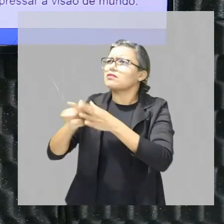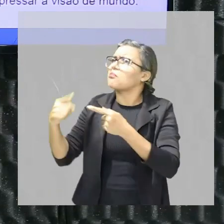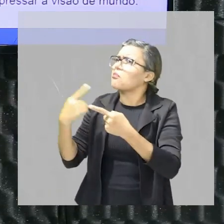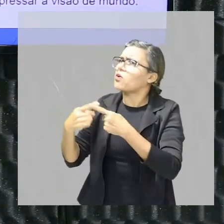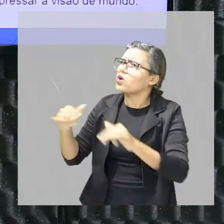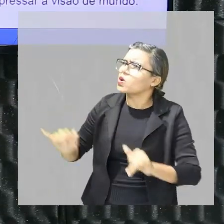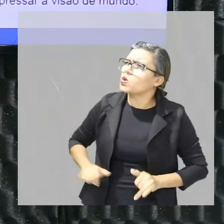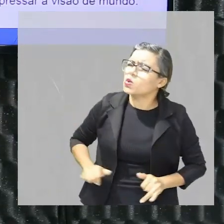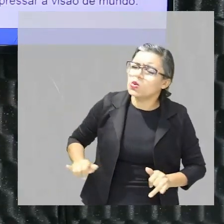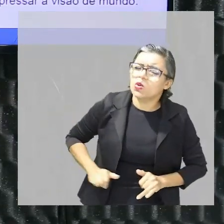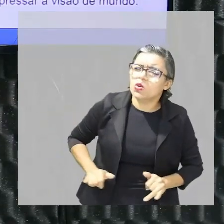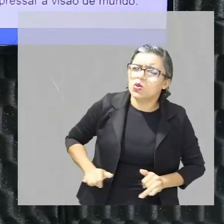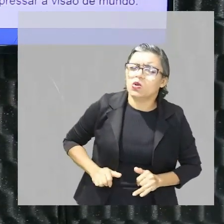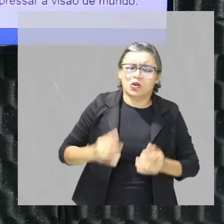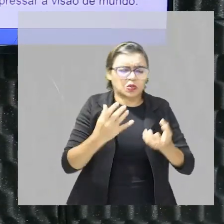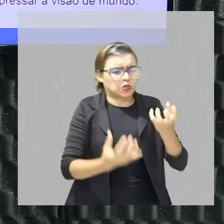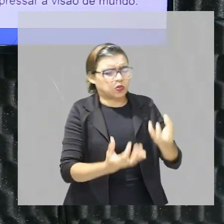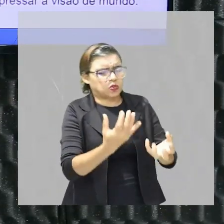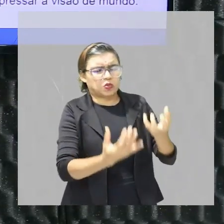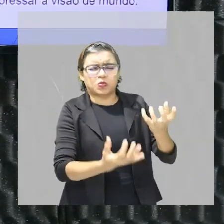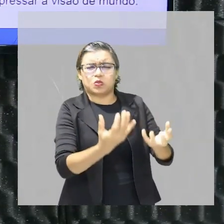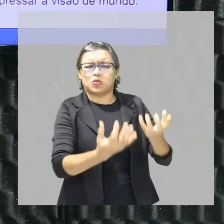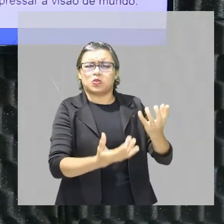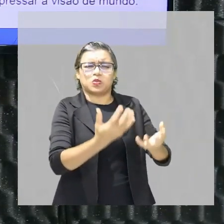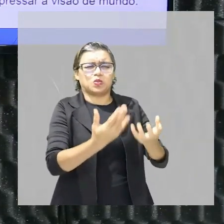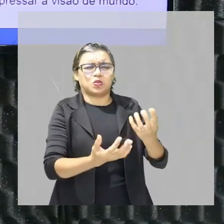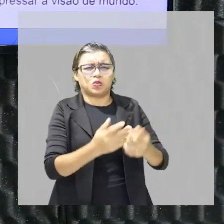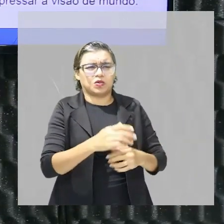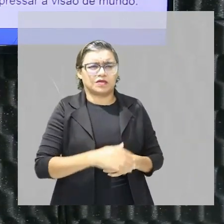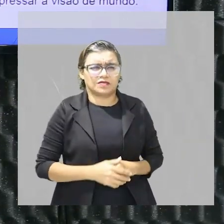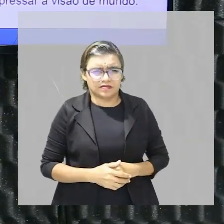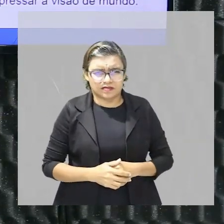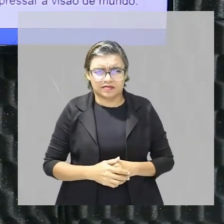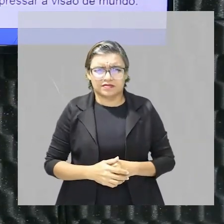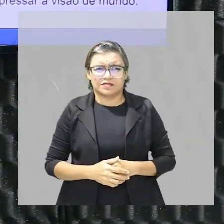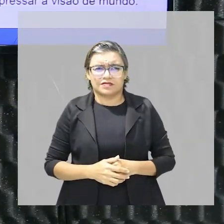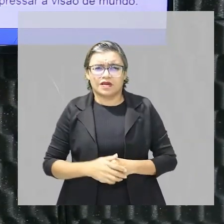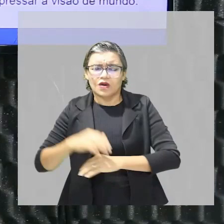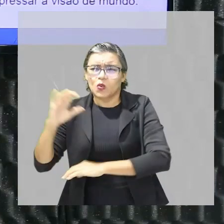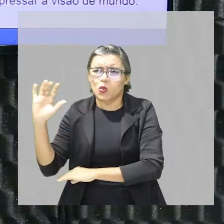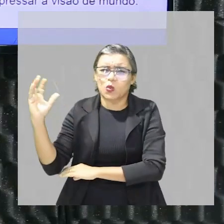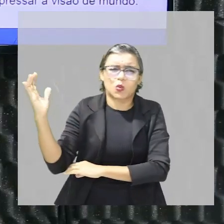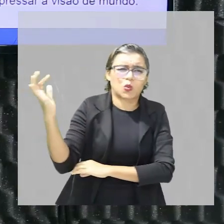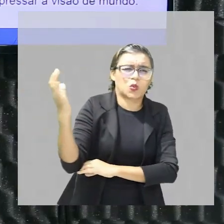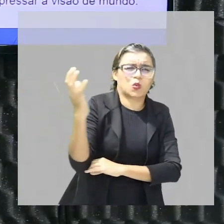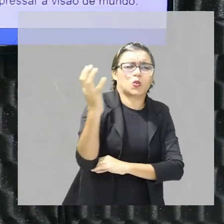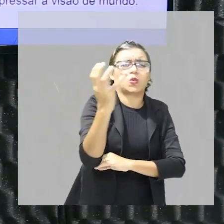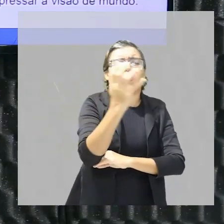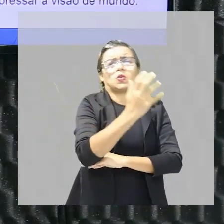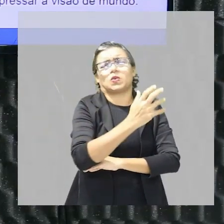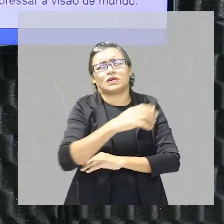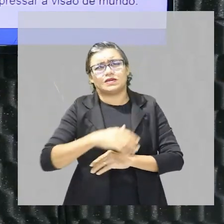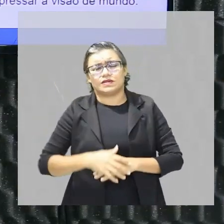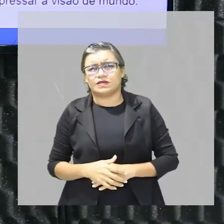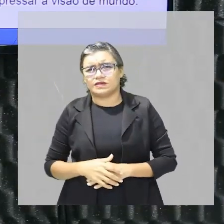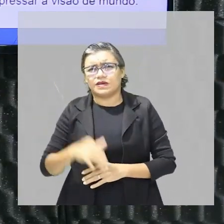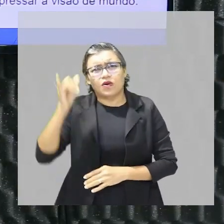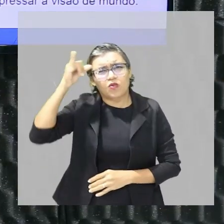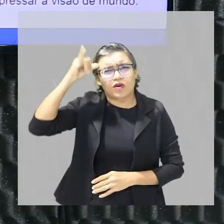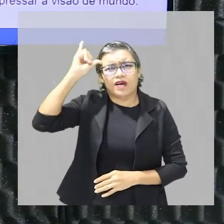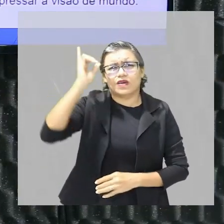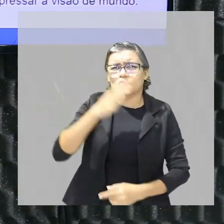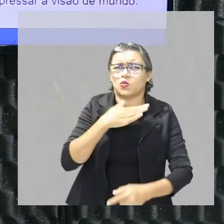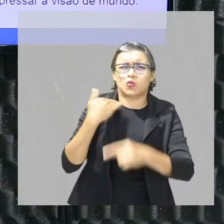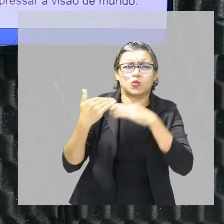que brasileiro que fornaia não pede plantação por fora da água perdi meu gado morreu de